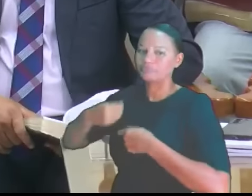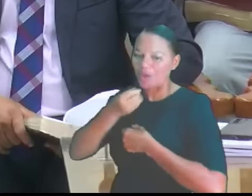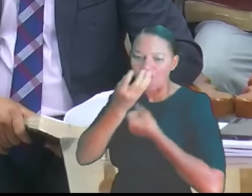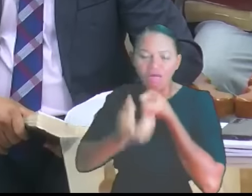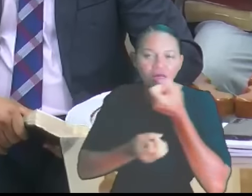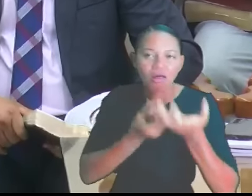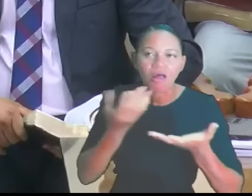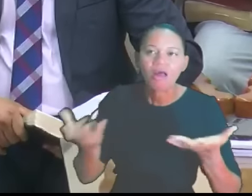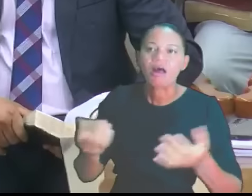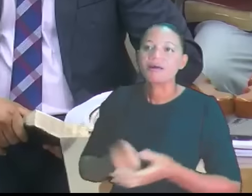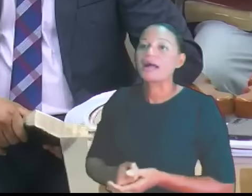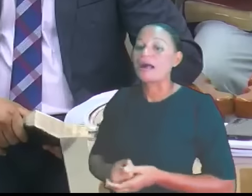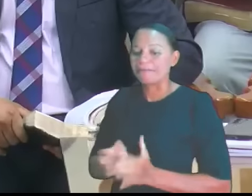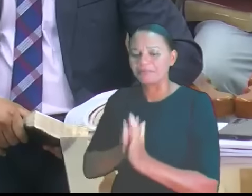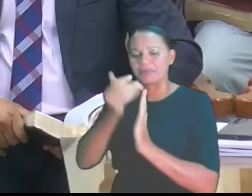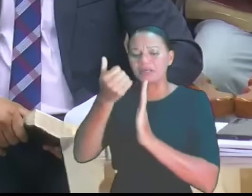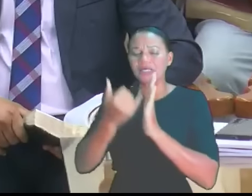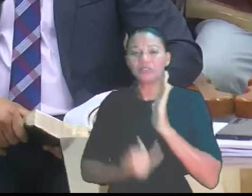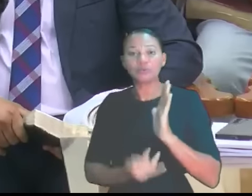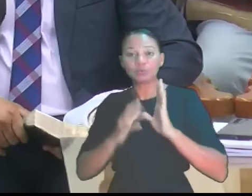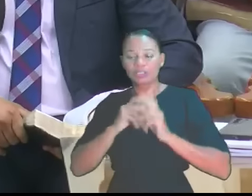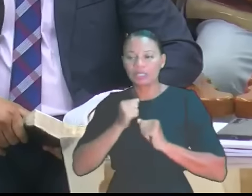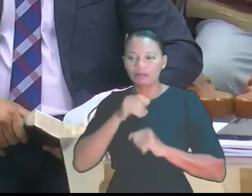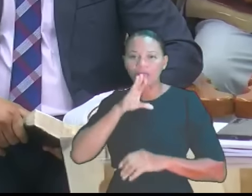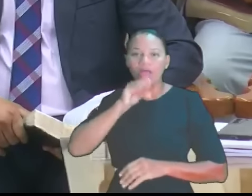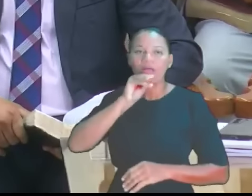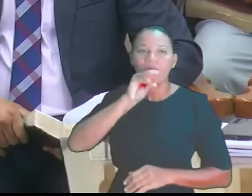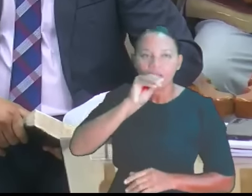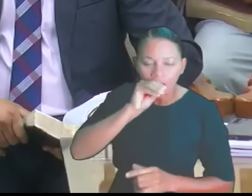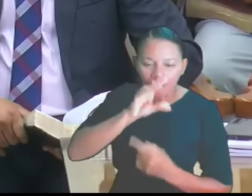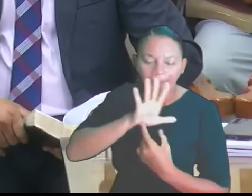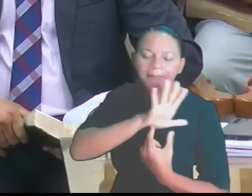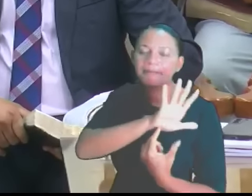aquele que é muito abre os lábios revela o segredo.